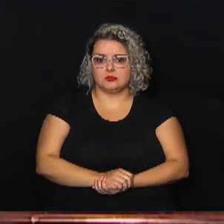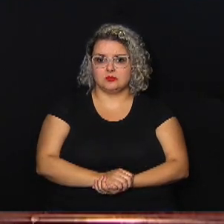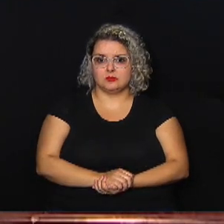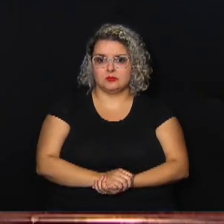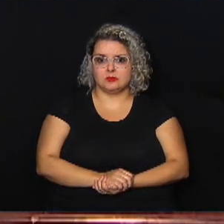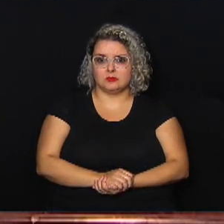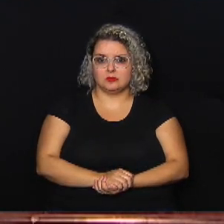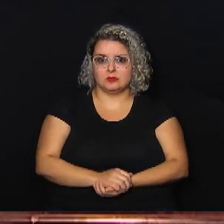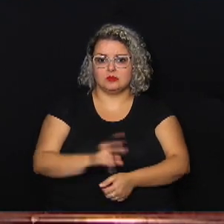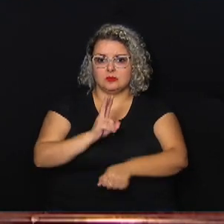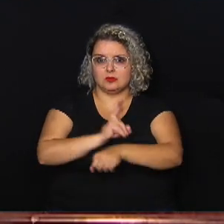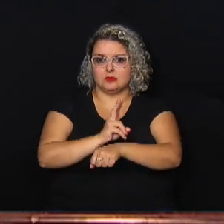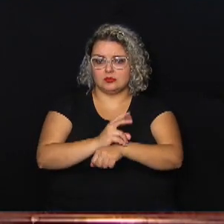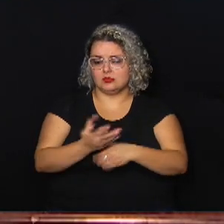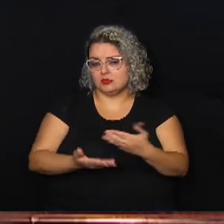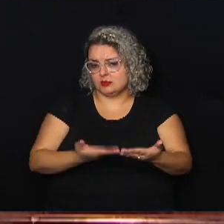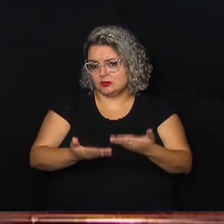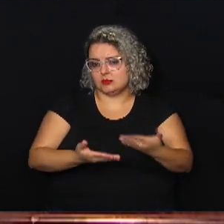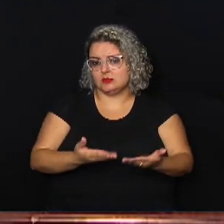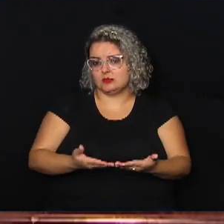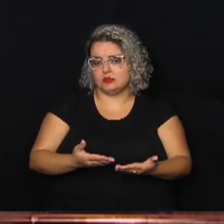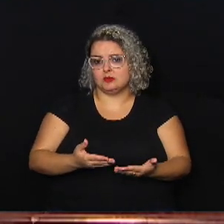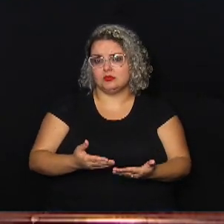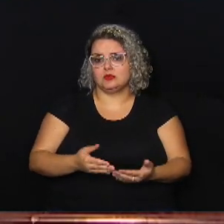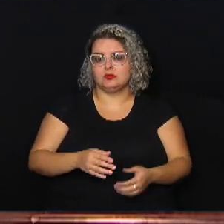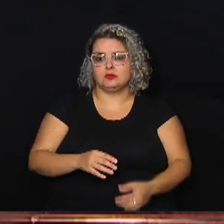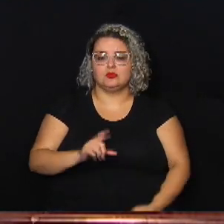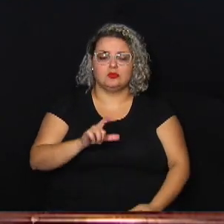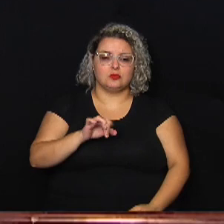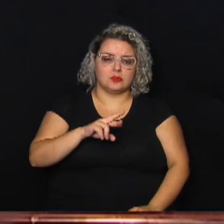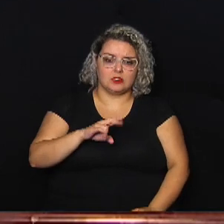Proteção ao Crédito, o SPC,